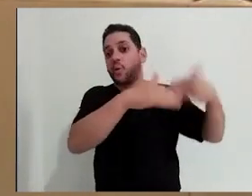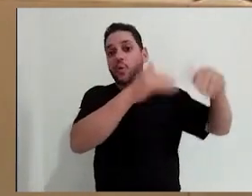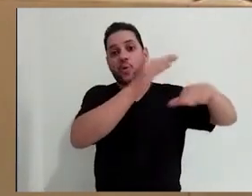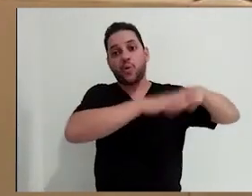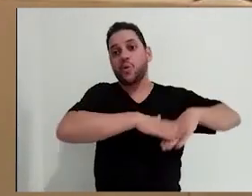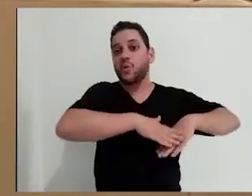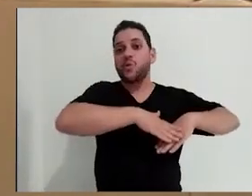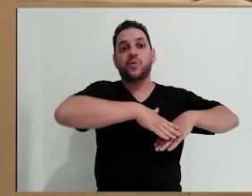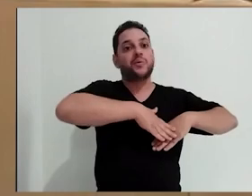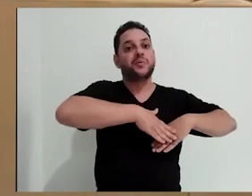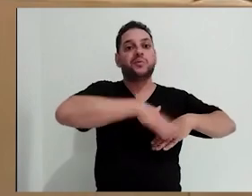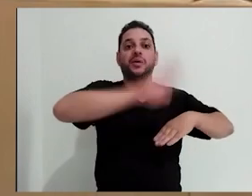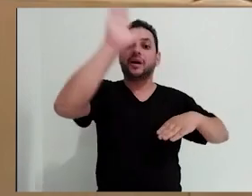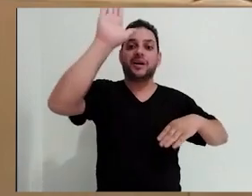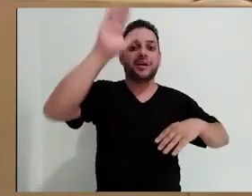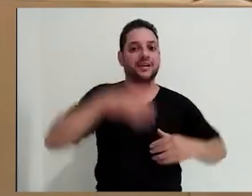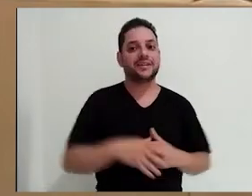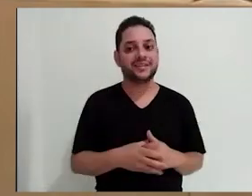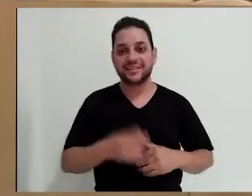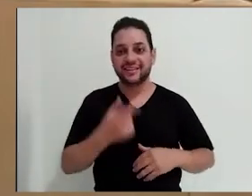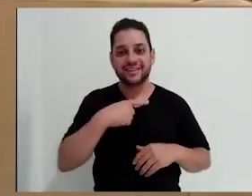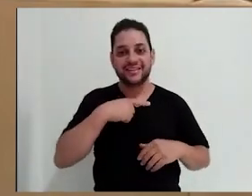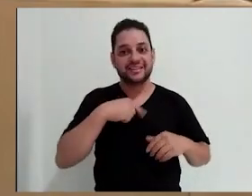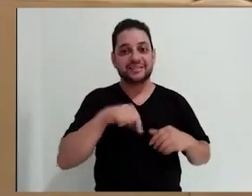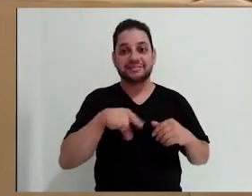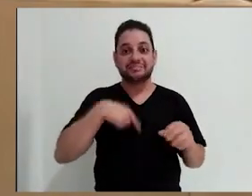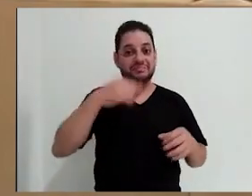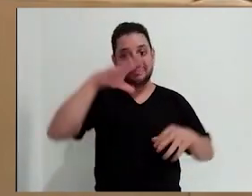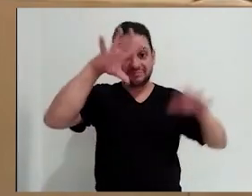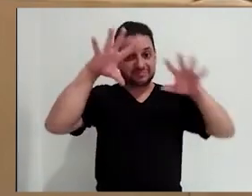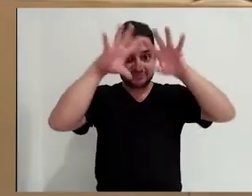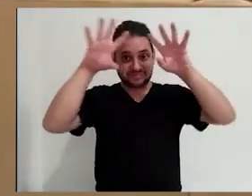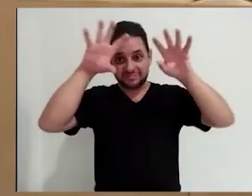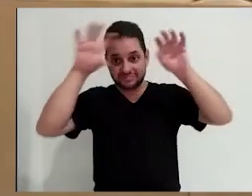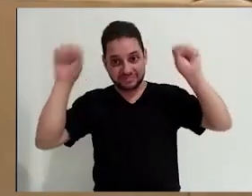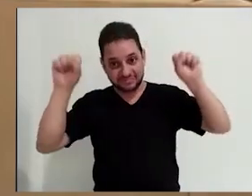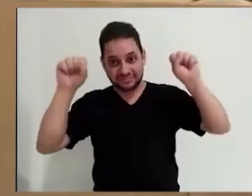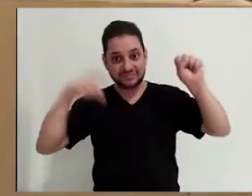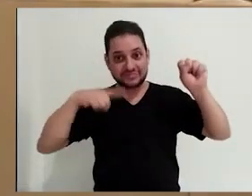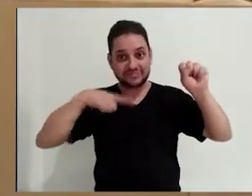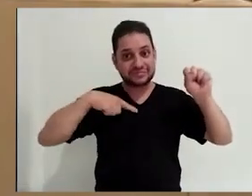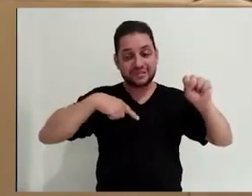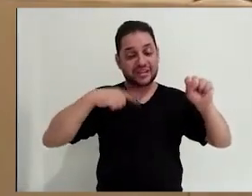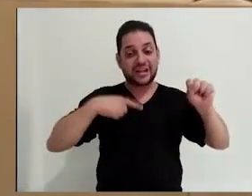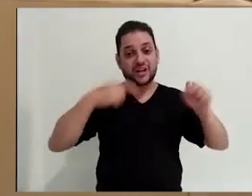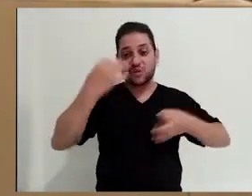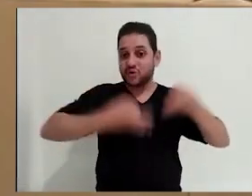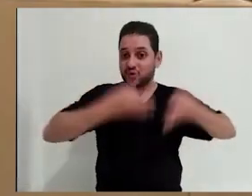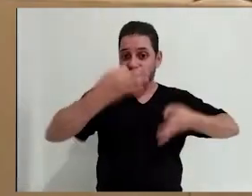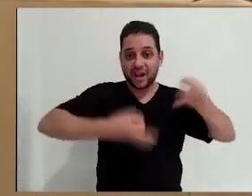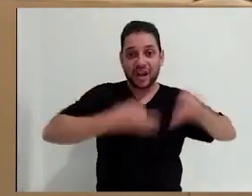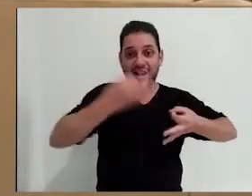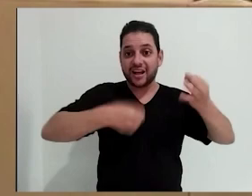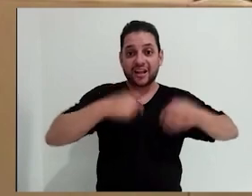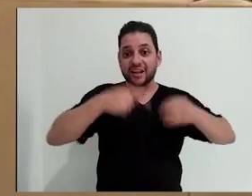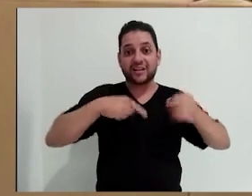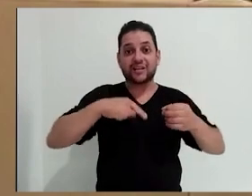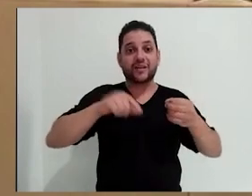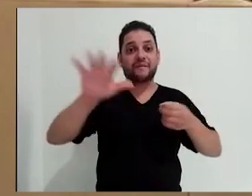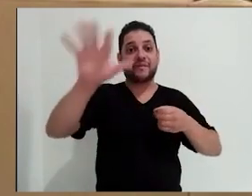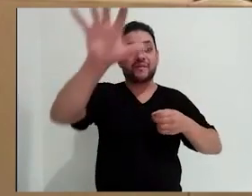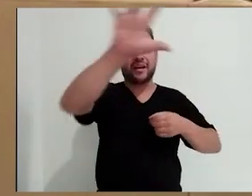viagem interestelar, mandando o juizado, né? Para fora do mapa de jurisdição